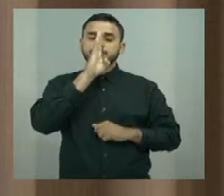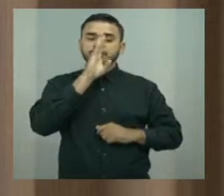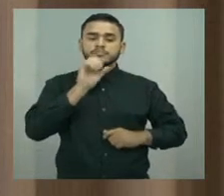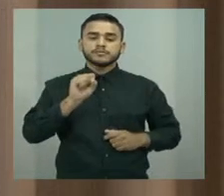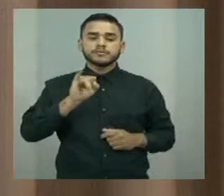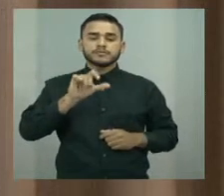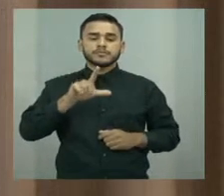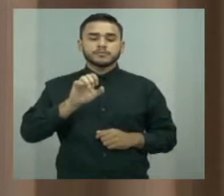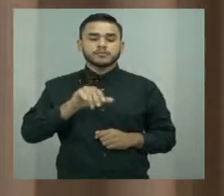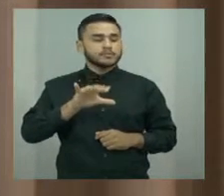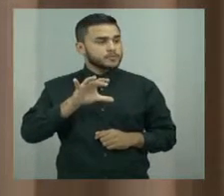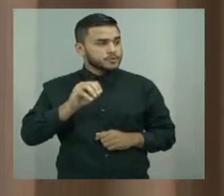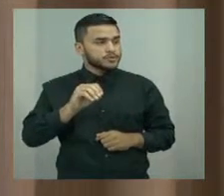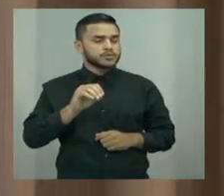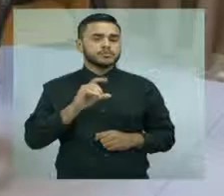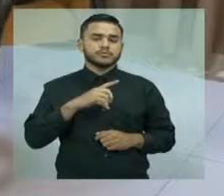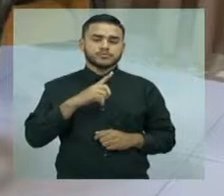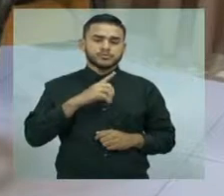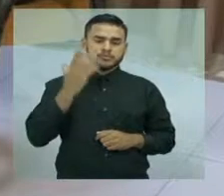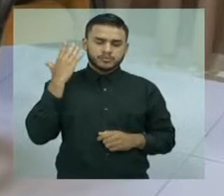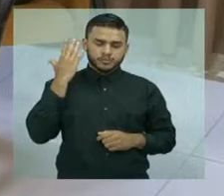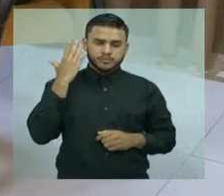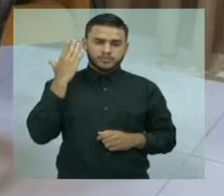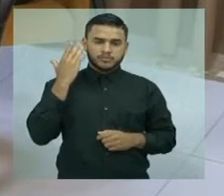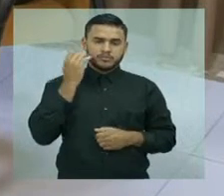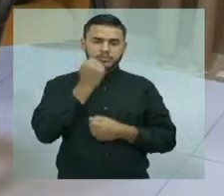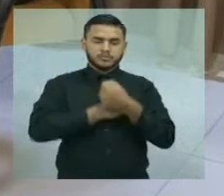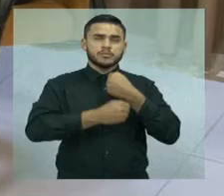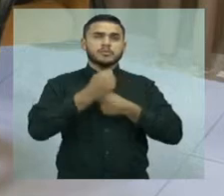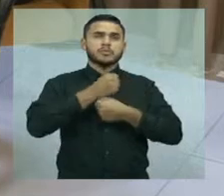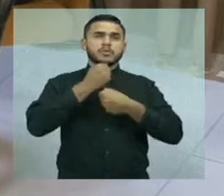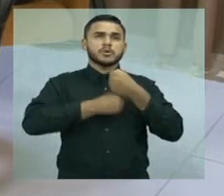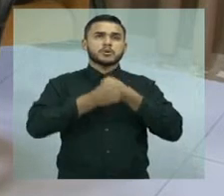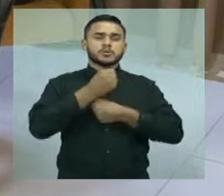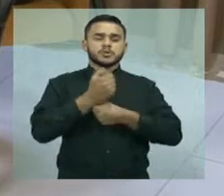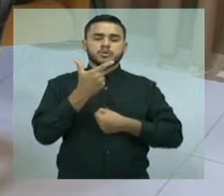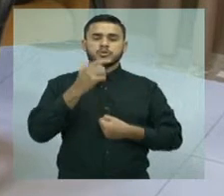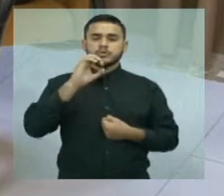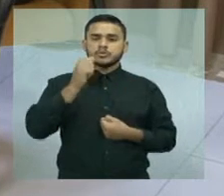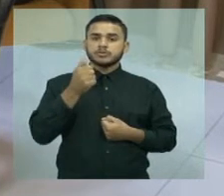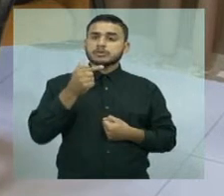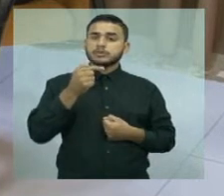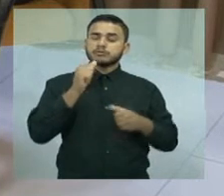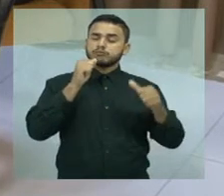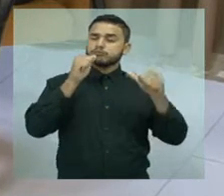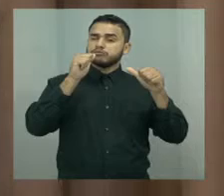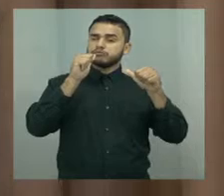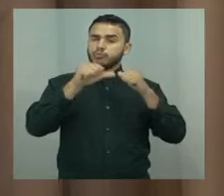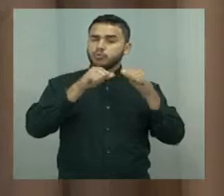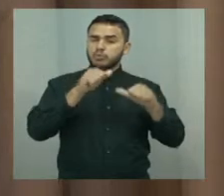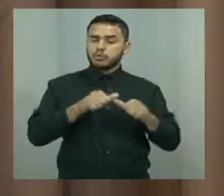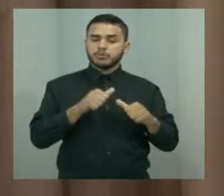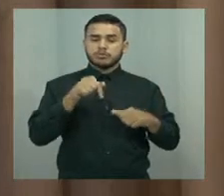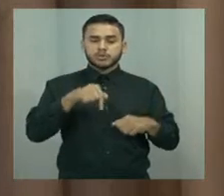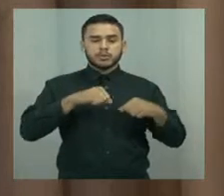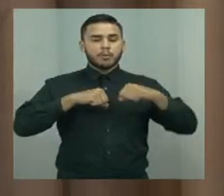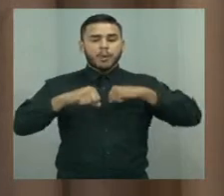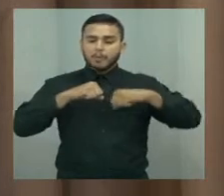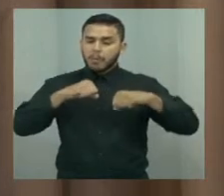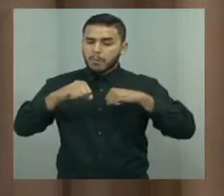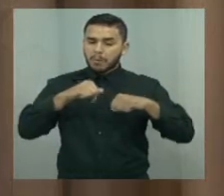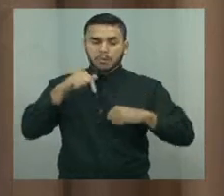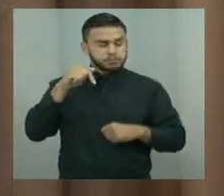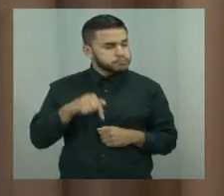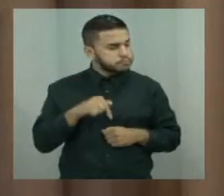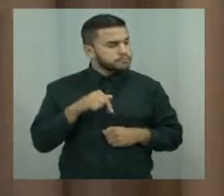né, que foi modificada no final de 2017, foi uma proposta amplamente debatida aqui no município de Fortaleza, na